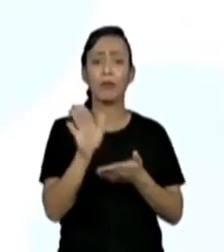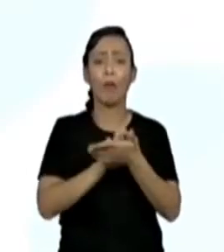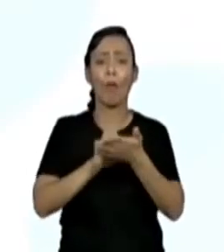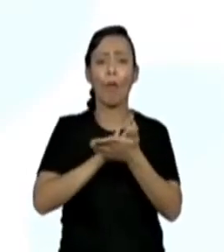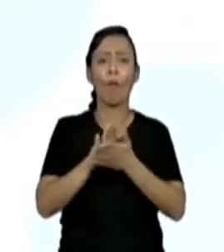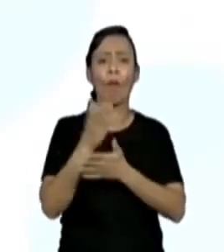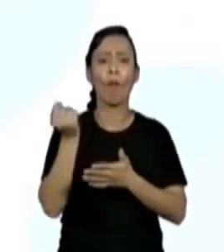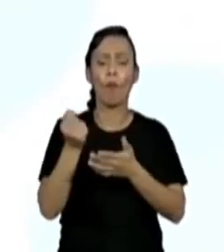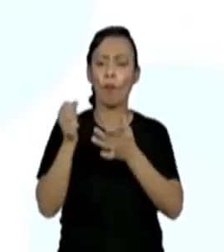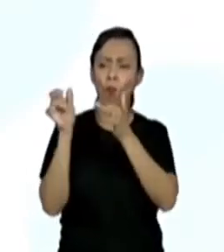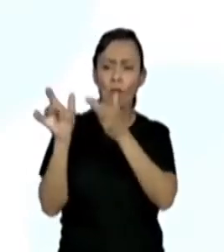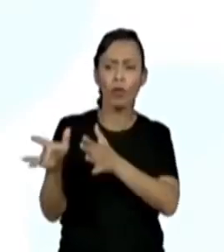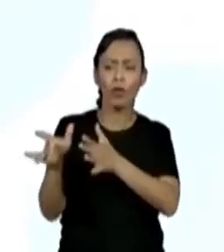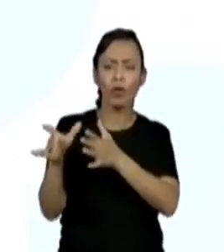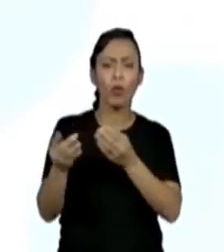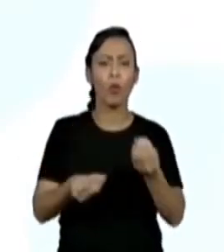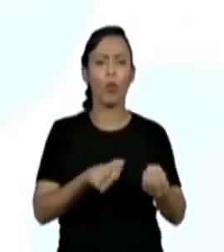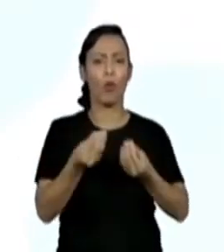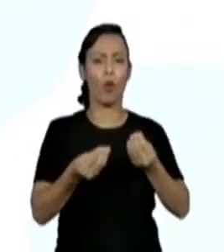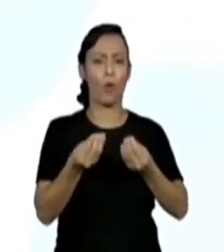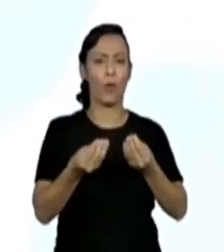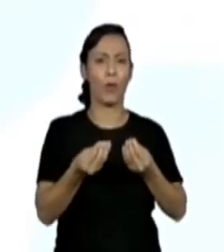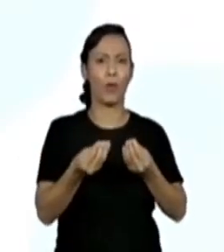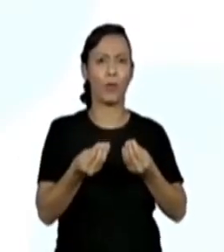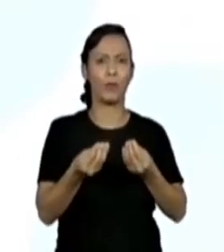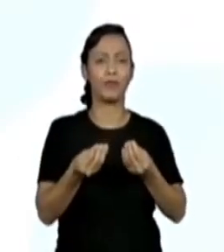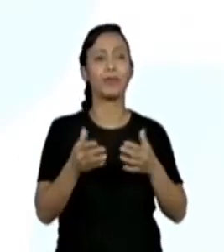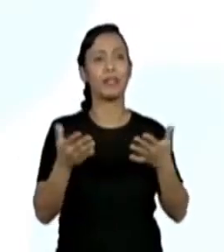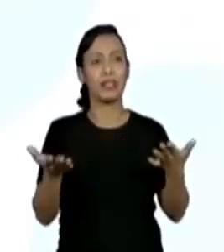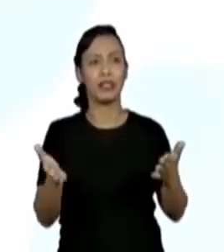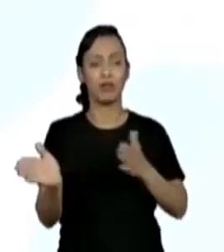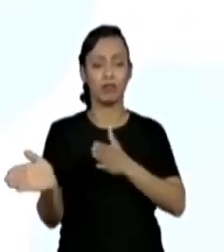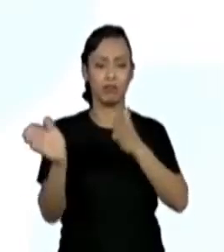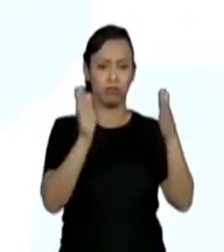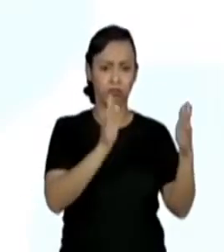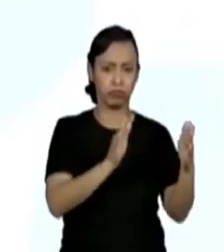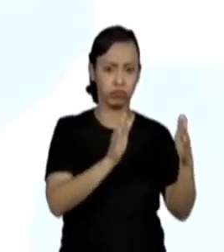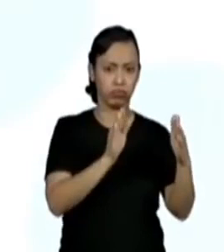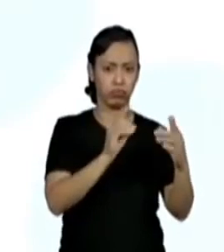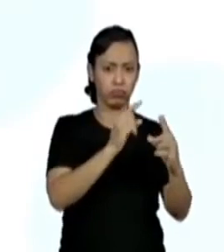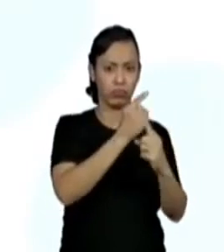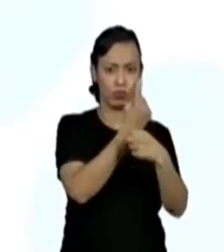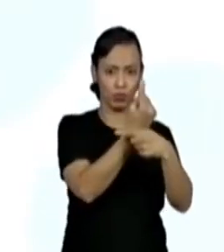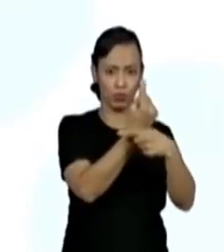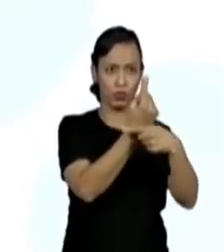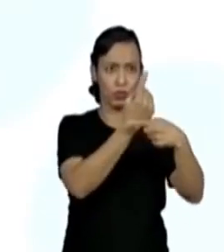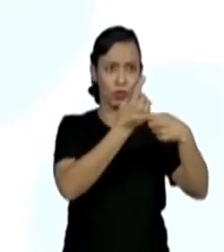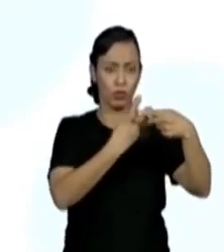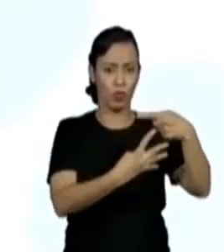tela temos aí a fração da parte pintada que fração é essa